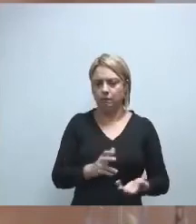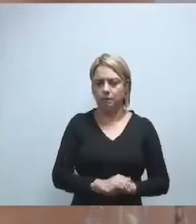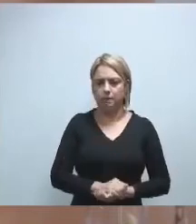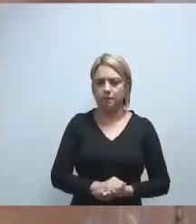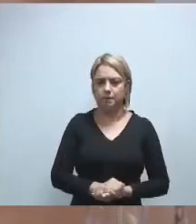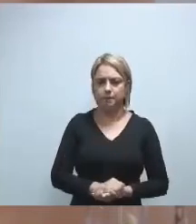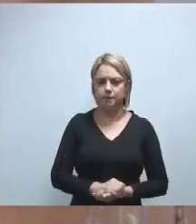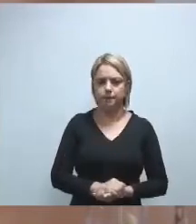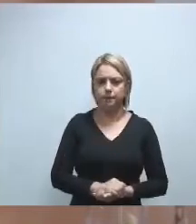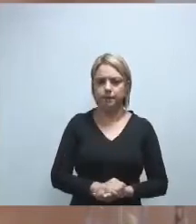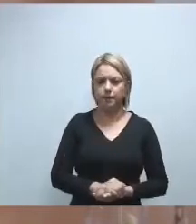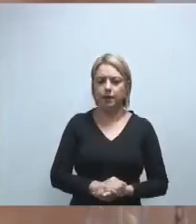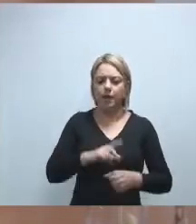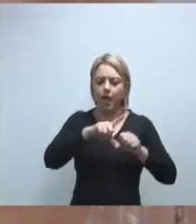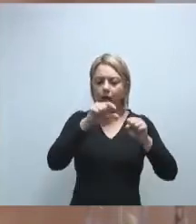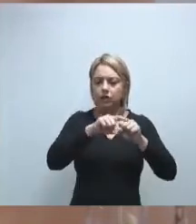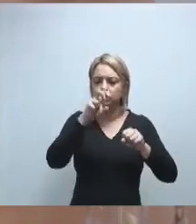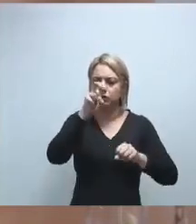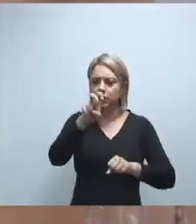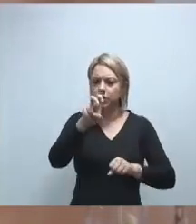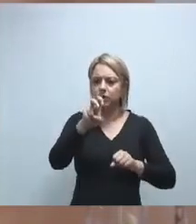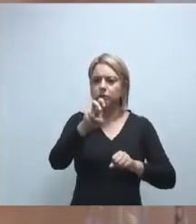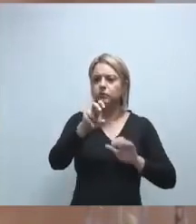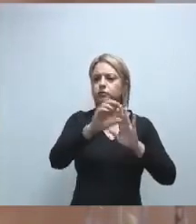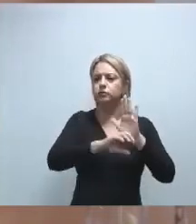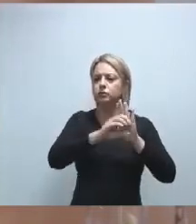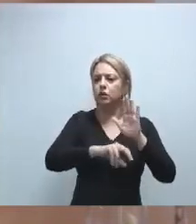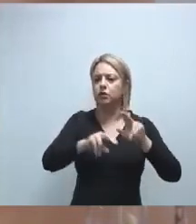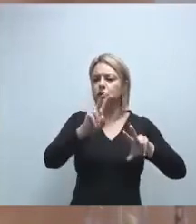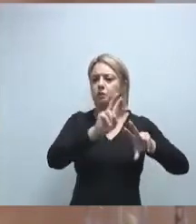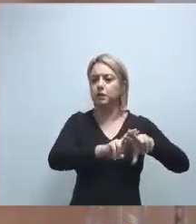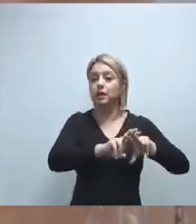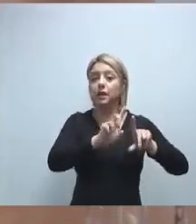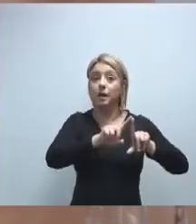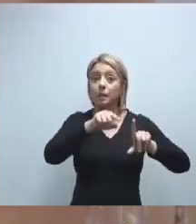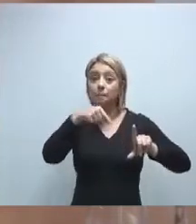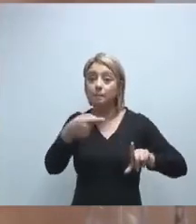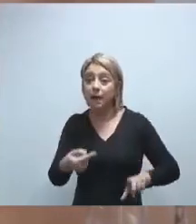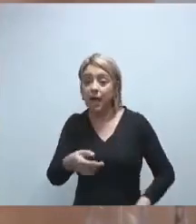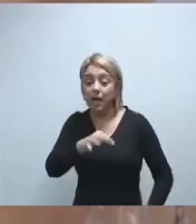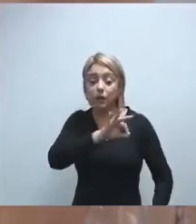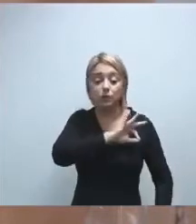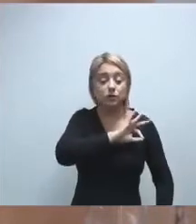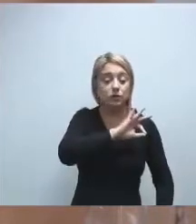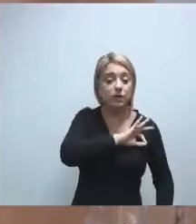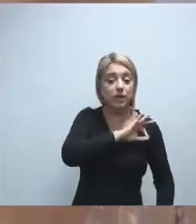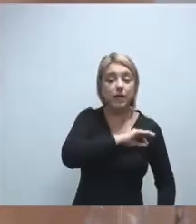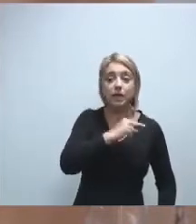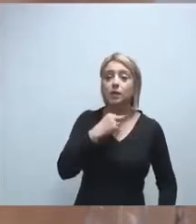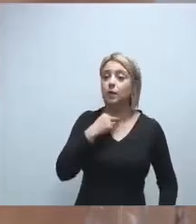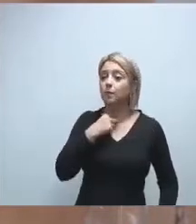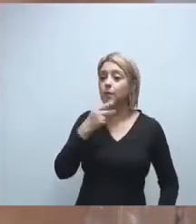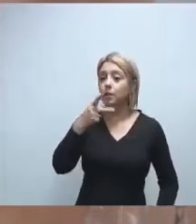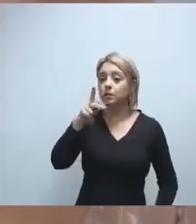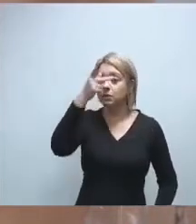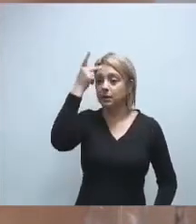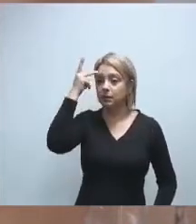com base no artigo 5º do código processo penal mas o delegado não pode ser fulano